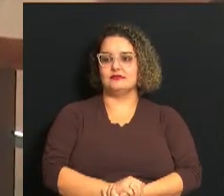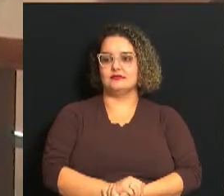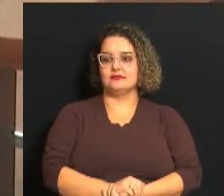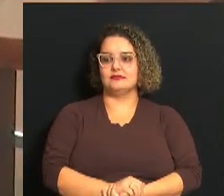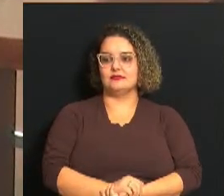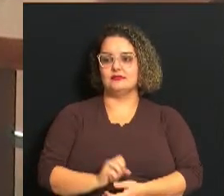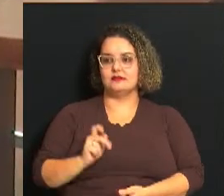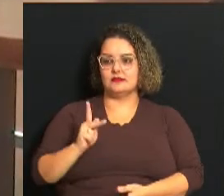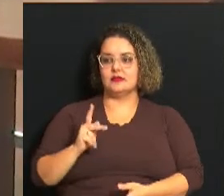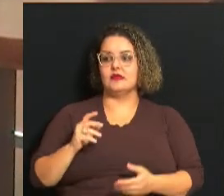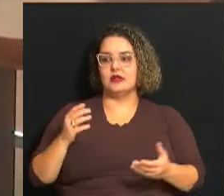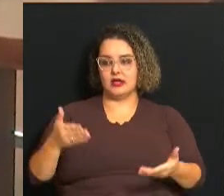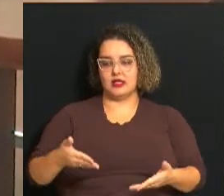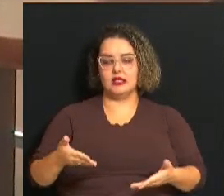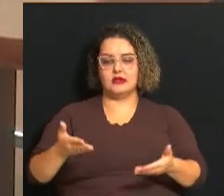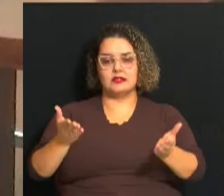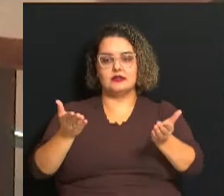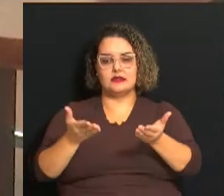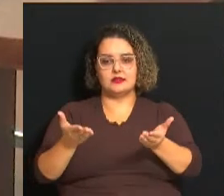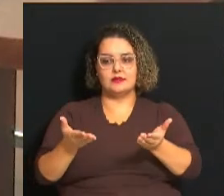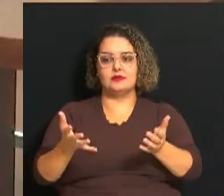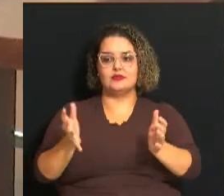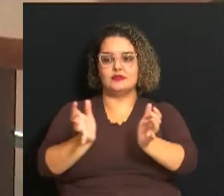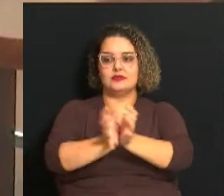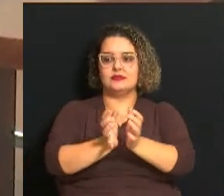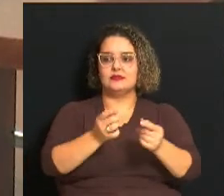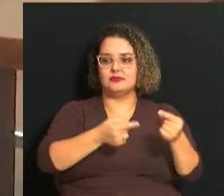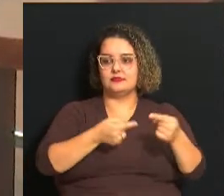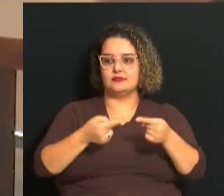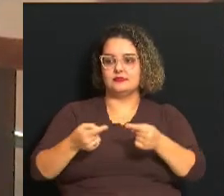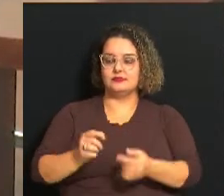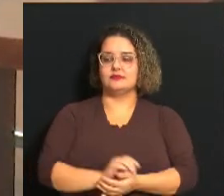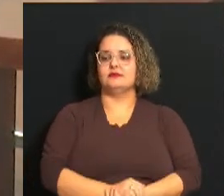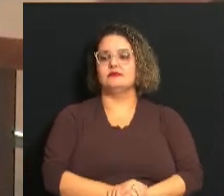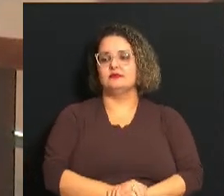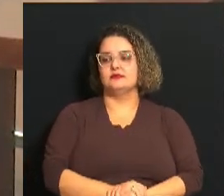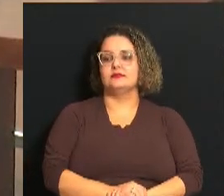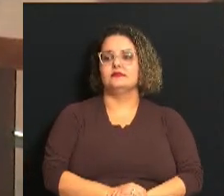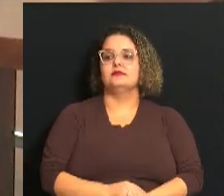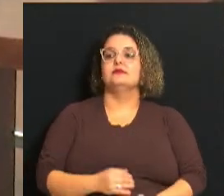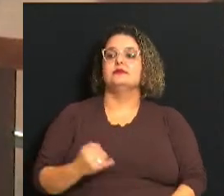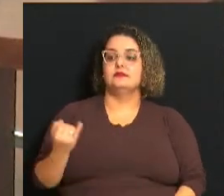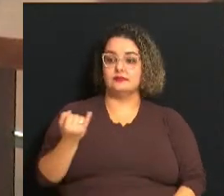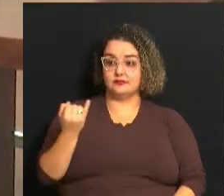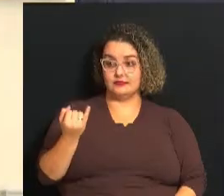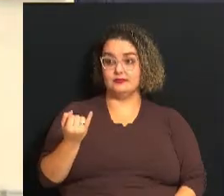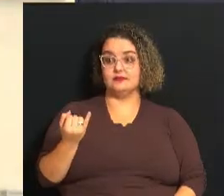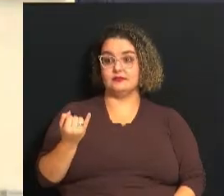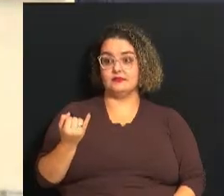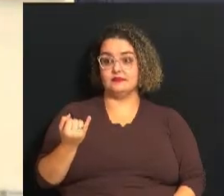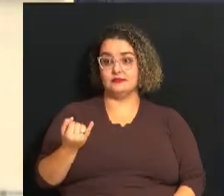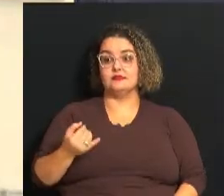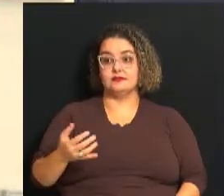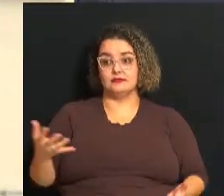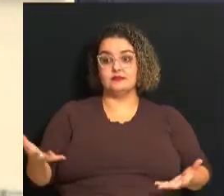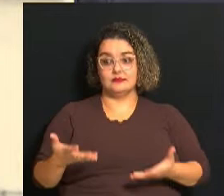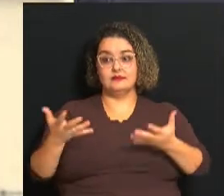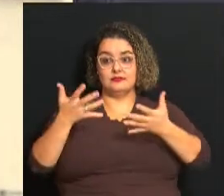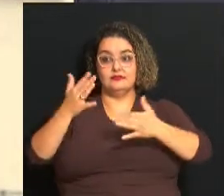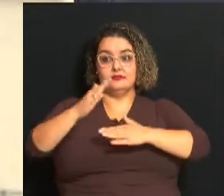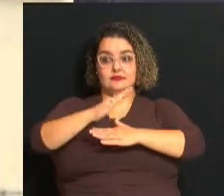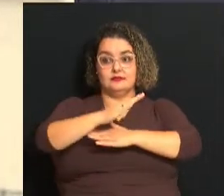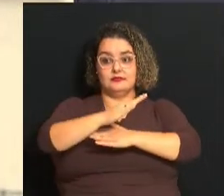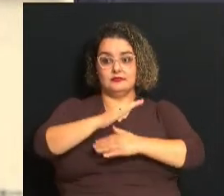e tá aqui nessa comissão nesse debate que é tão importante então saudade a iniciativa que da